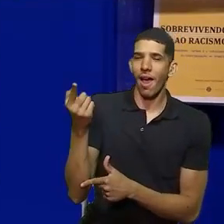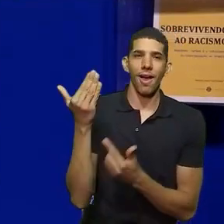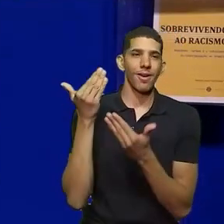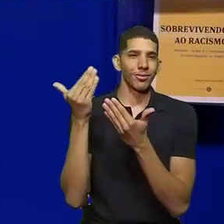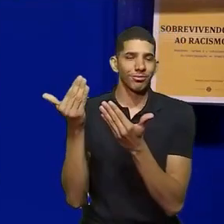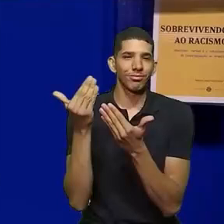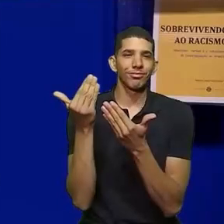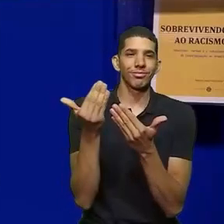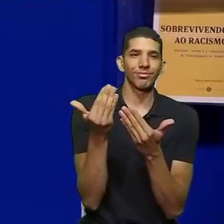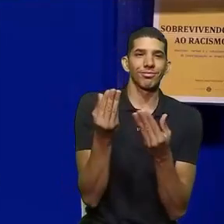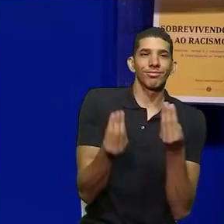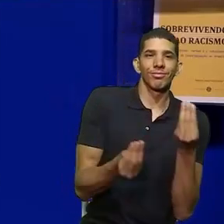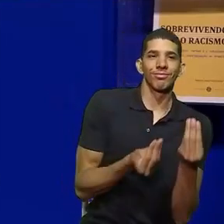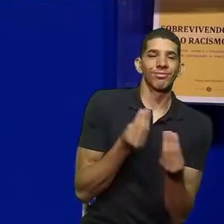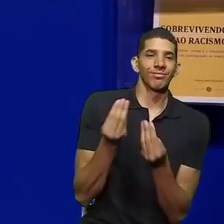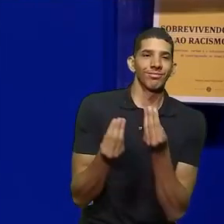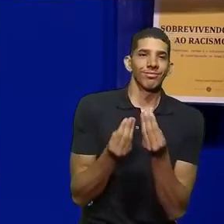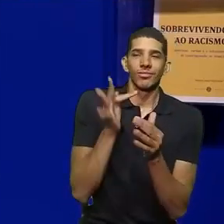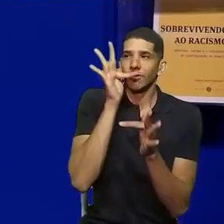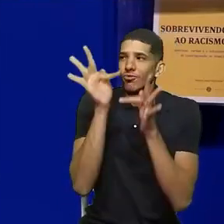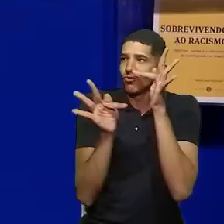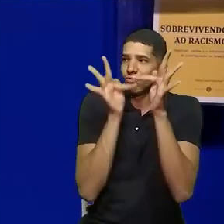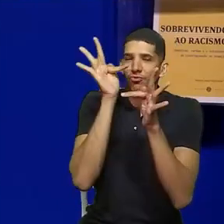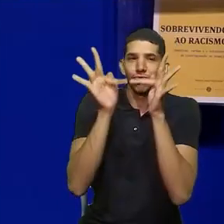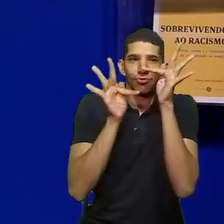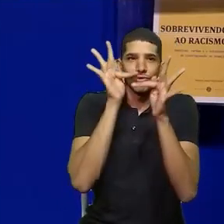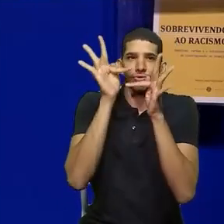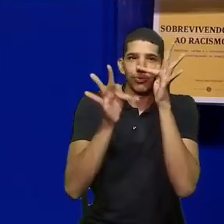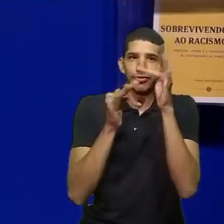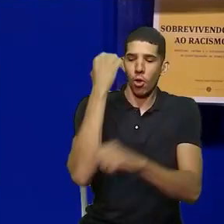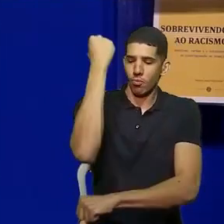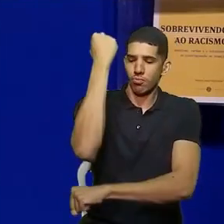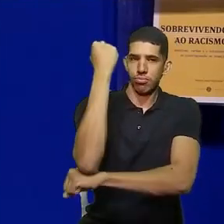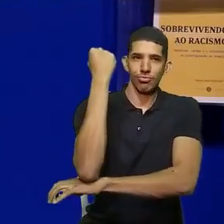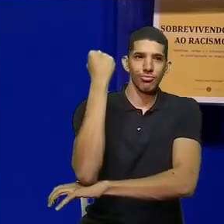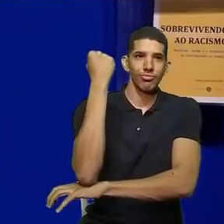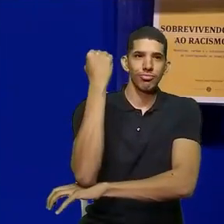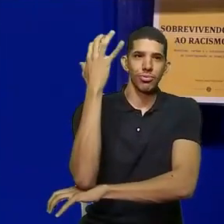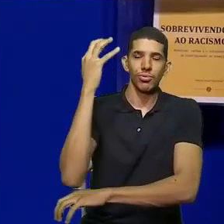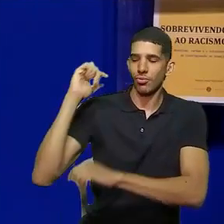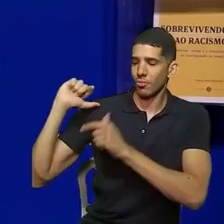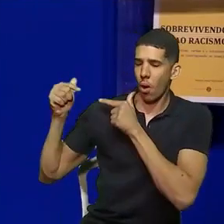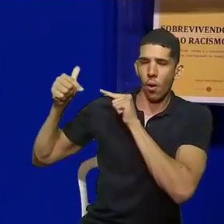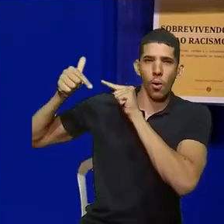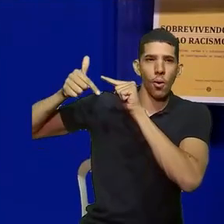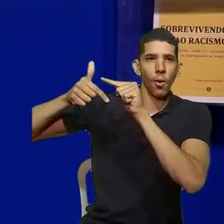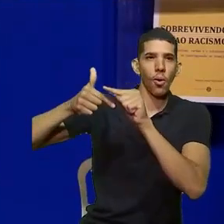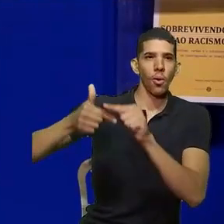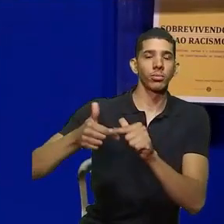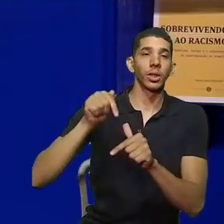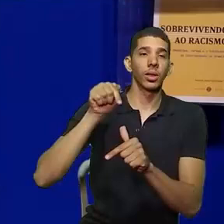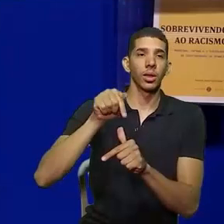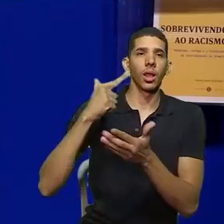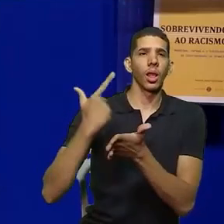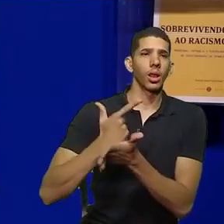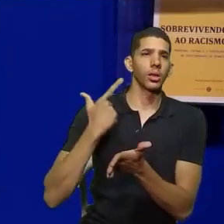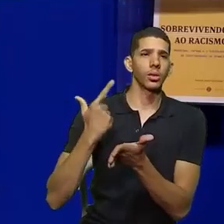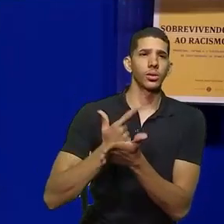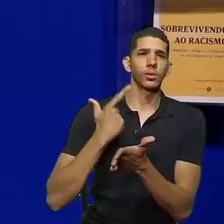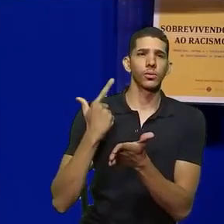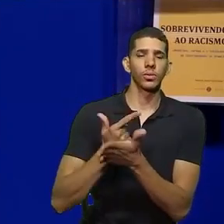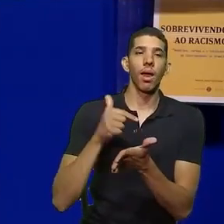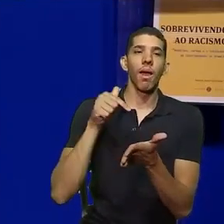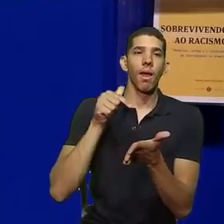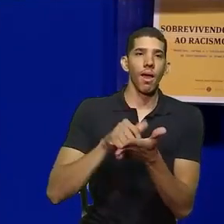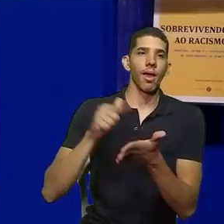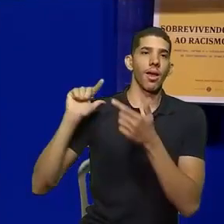do curumim-erê, na raiz do ancestral. Este livro é uma